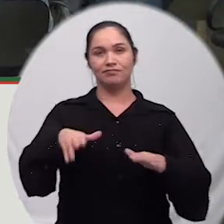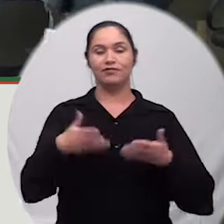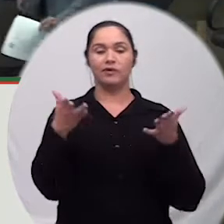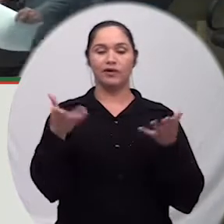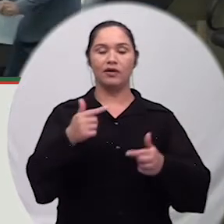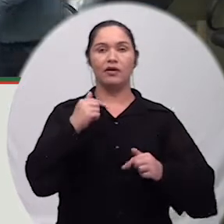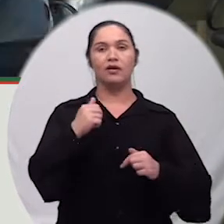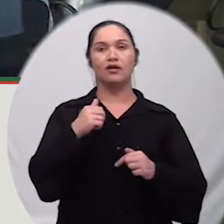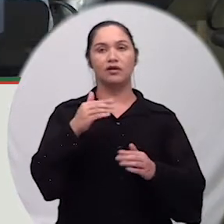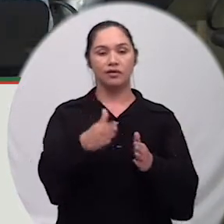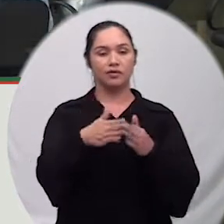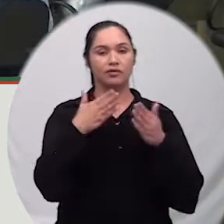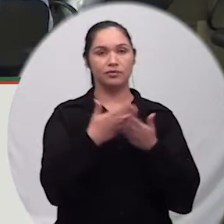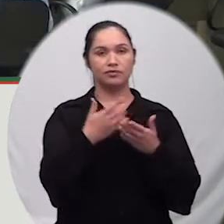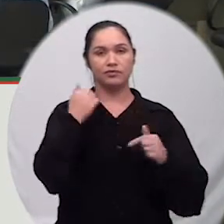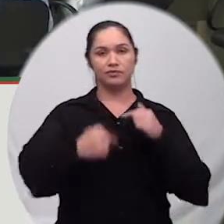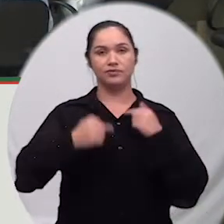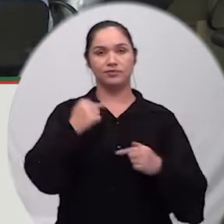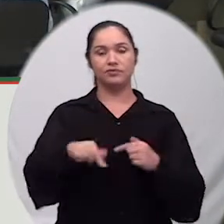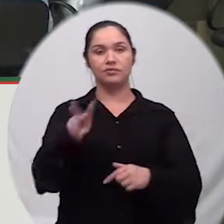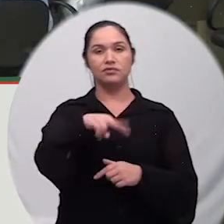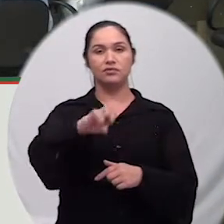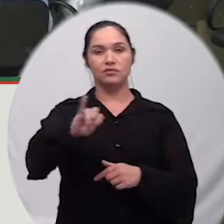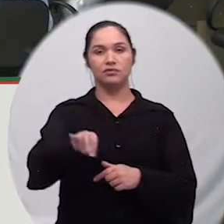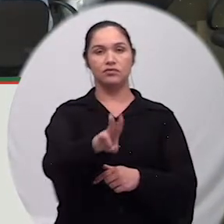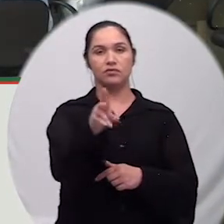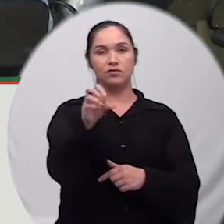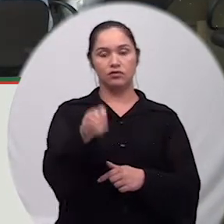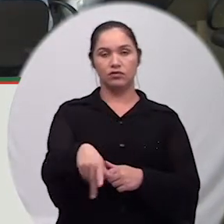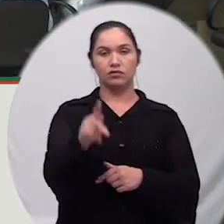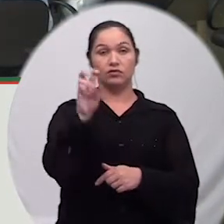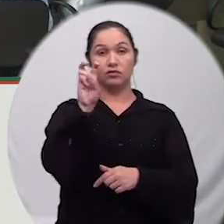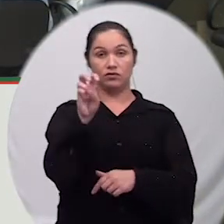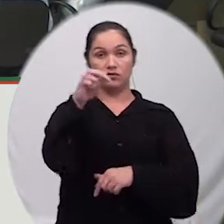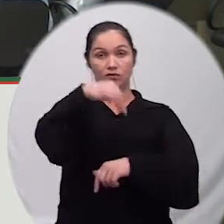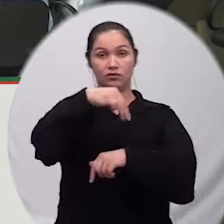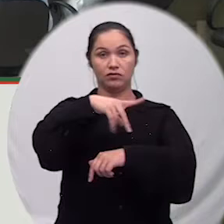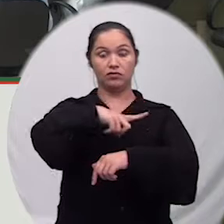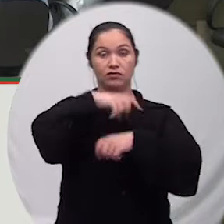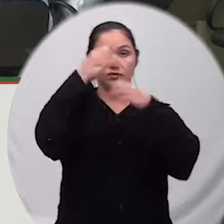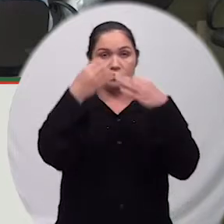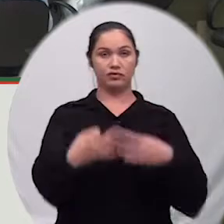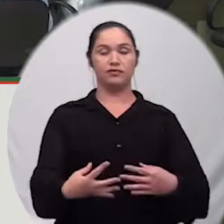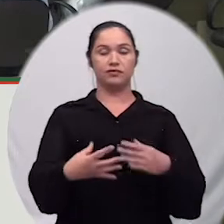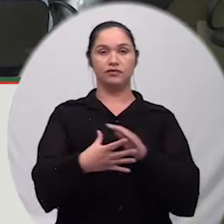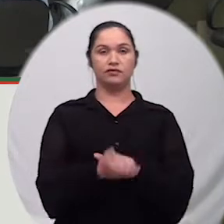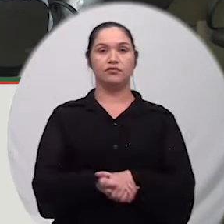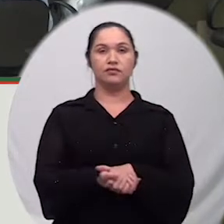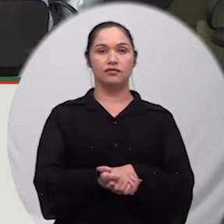palavra, o autor do requerimento, vereador Júlio Kaminski. Vossa Excelência dispõe de 5 minutos.